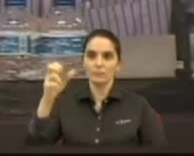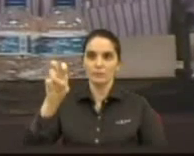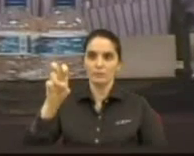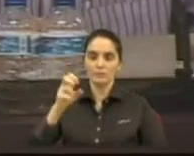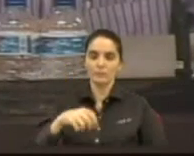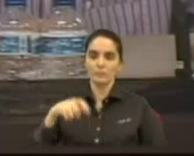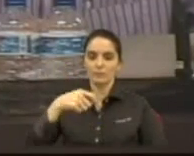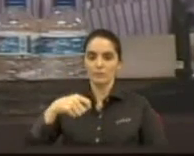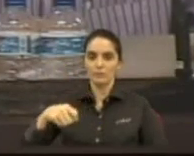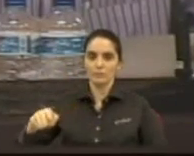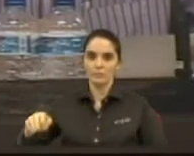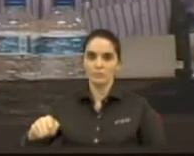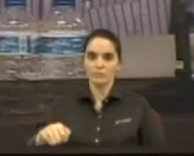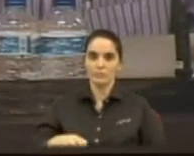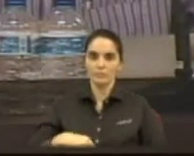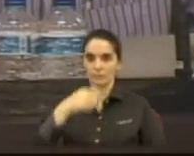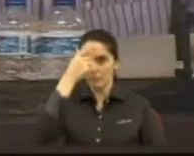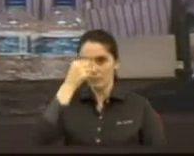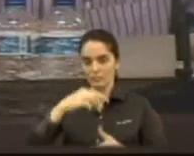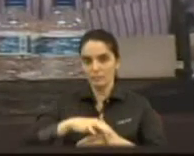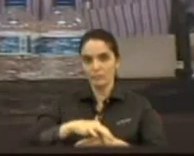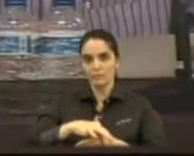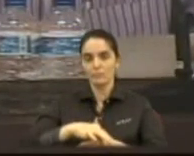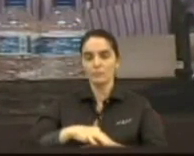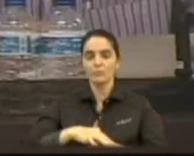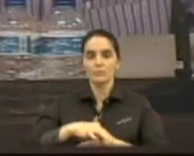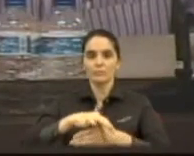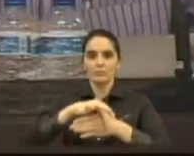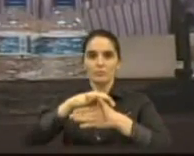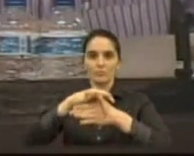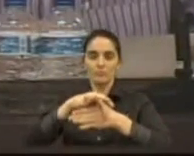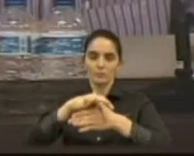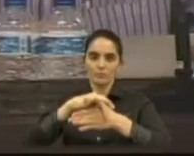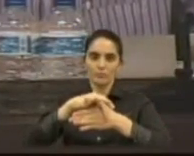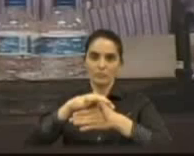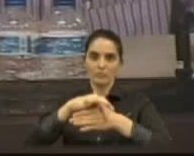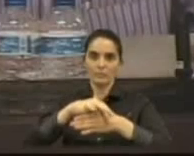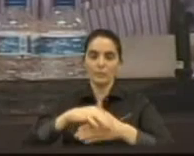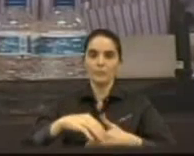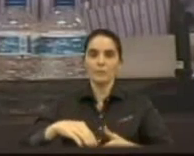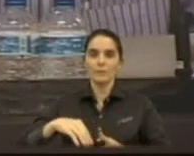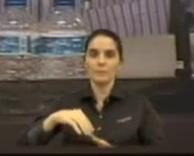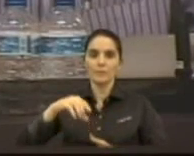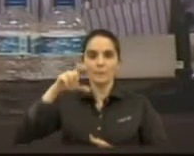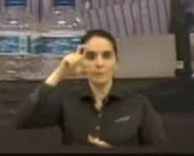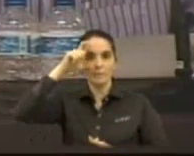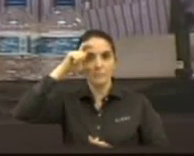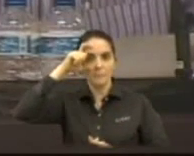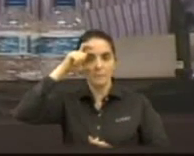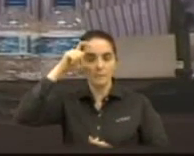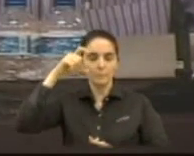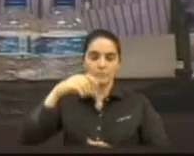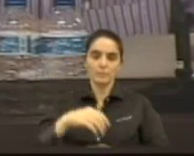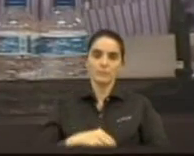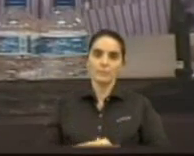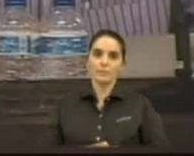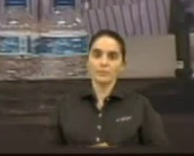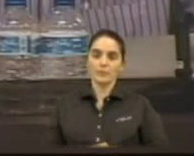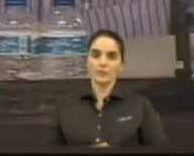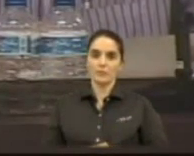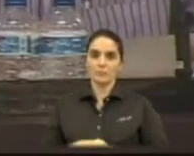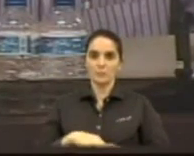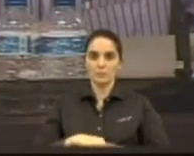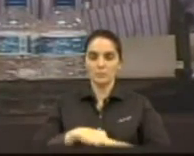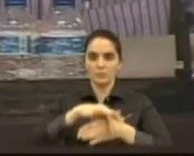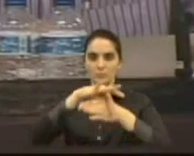Assina Edivaldo Soares Antunes, líder do bloco PSB, PSC, PRB. José Farid Zaine, líder do bloco PROS, PR,